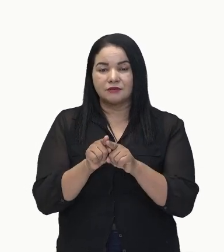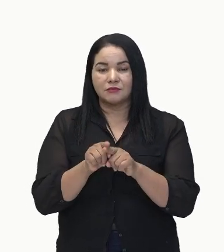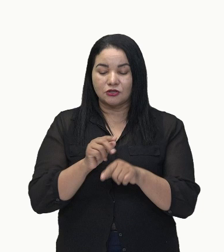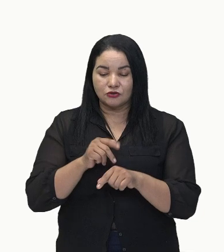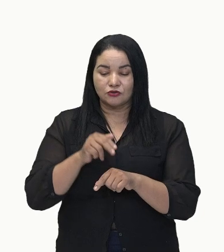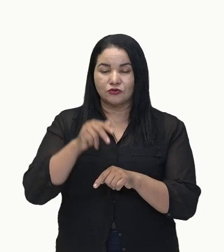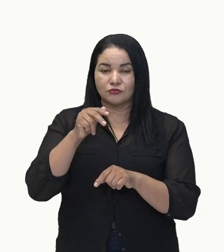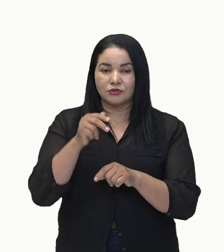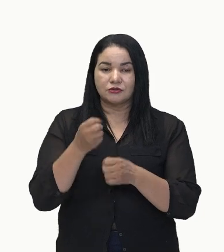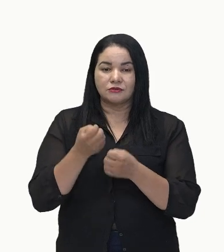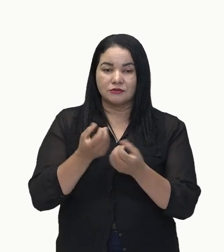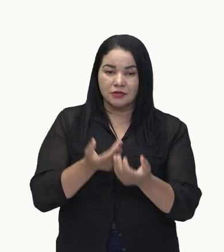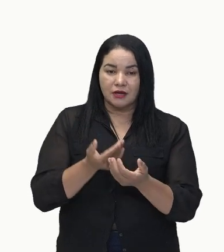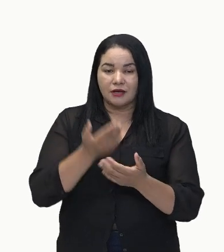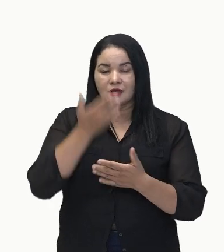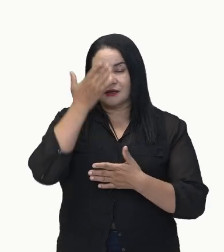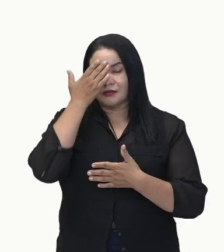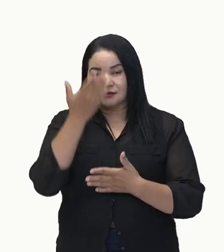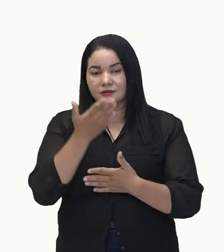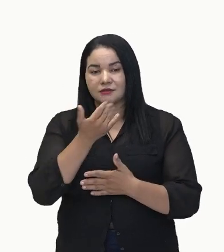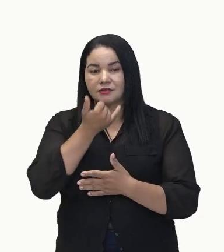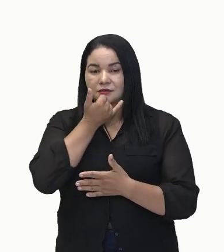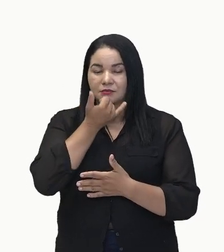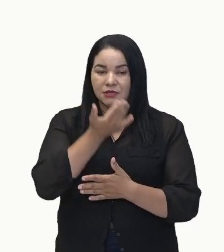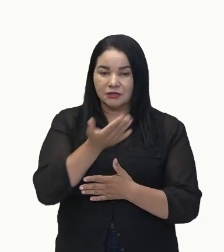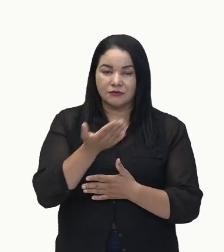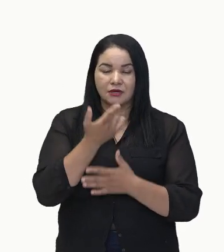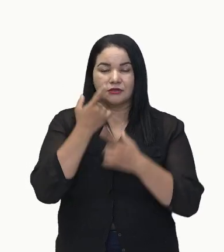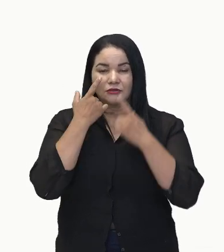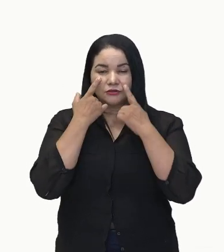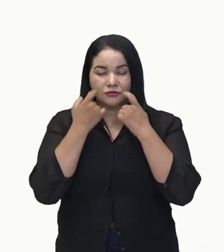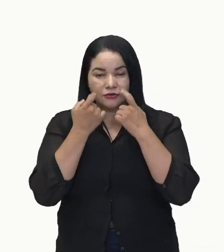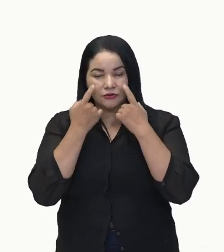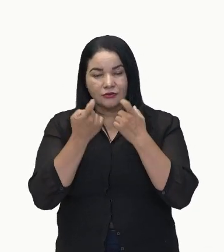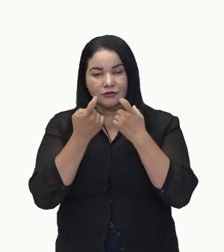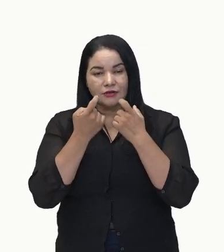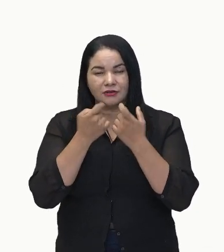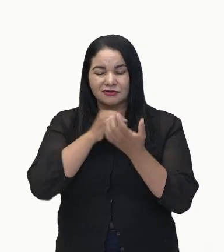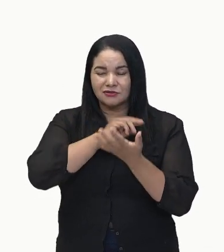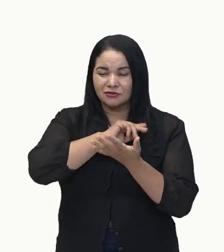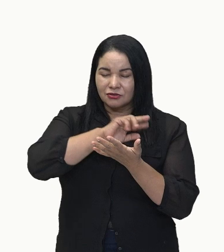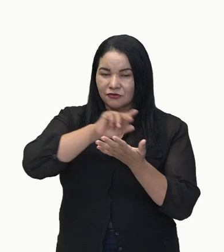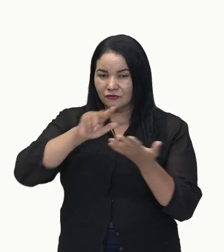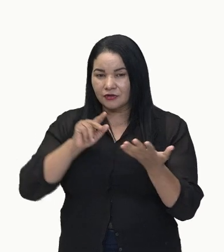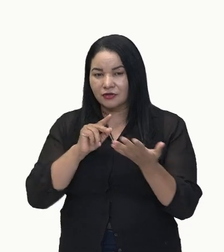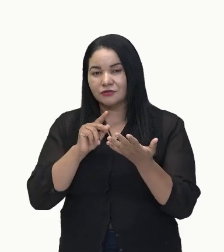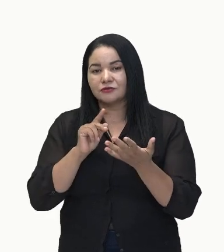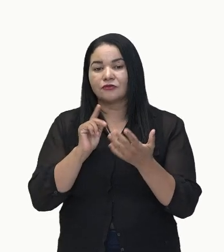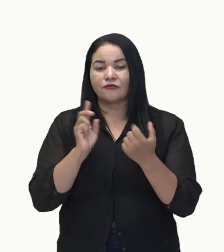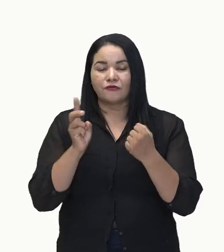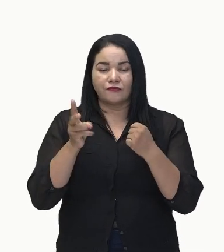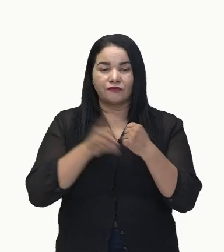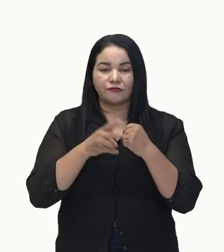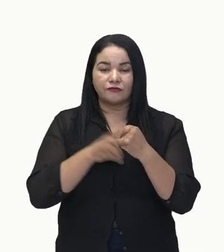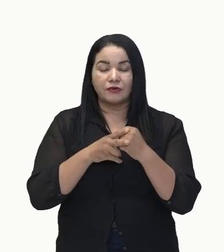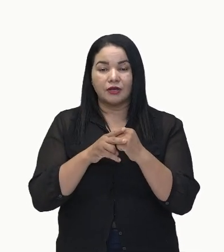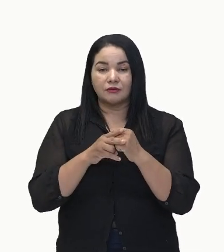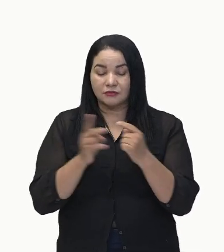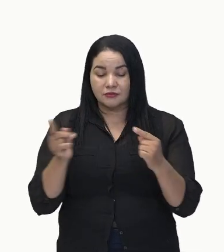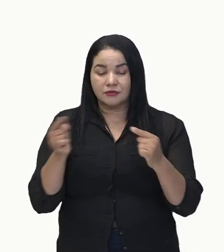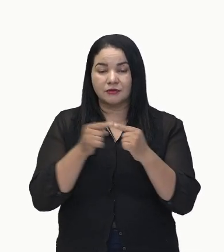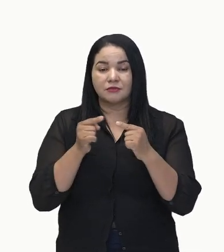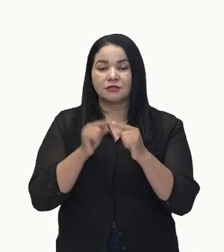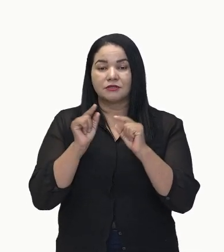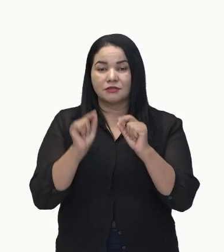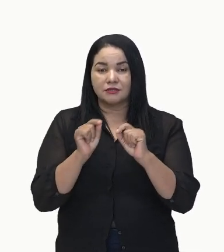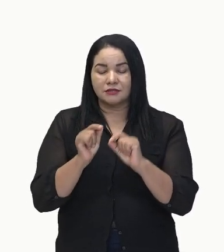dar, agradecer, perdoar, chorar, entre outros. São verbos significativos, verbos que indicam ação.